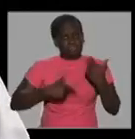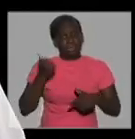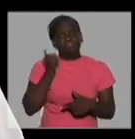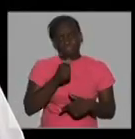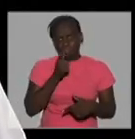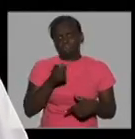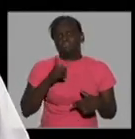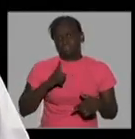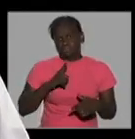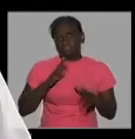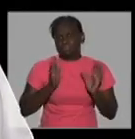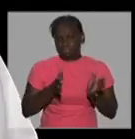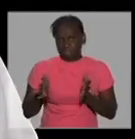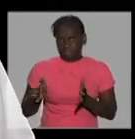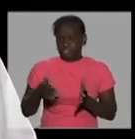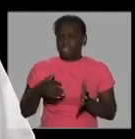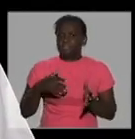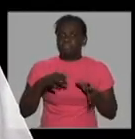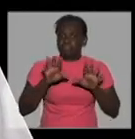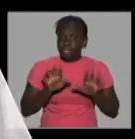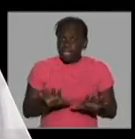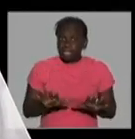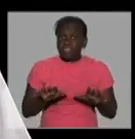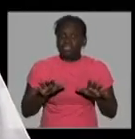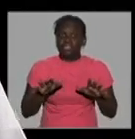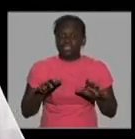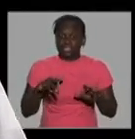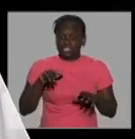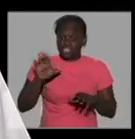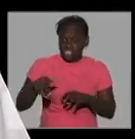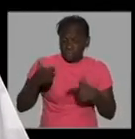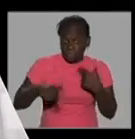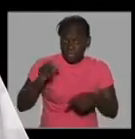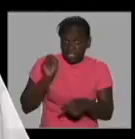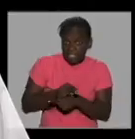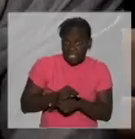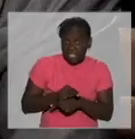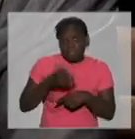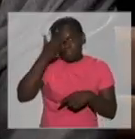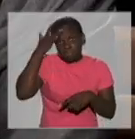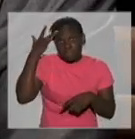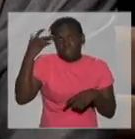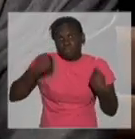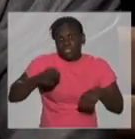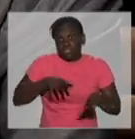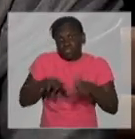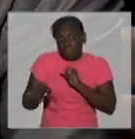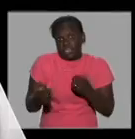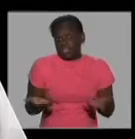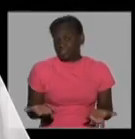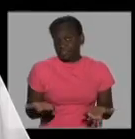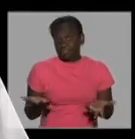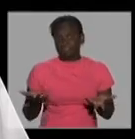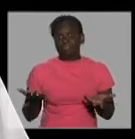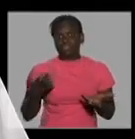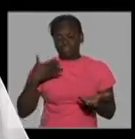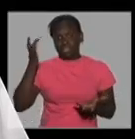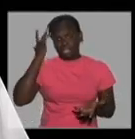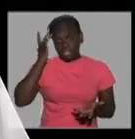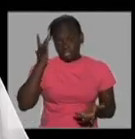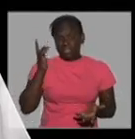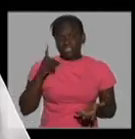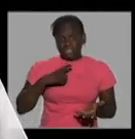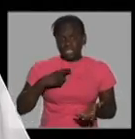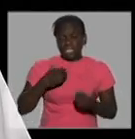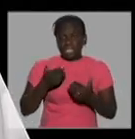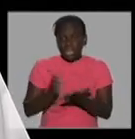empregabilidade muito grande. Então, é um setor que emprega, mas para isso, para empregar... tem que ter tem formação, que ter formação, né? Então... Eu acho que a